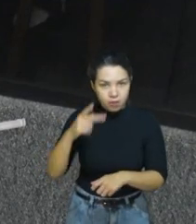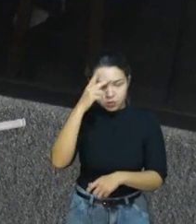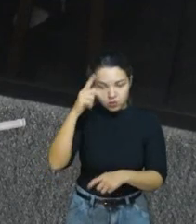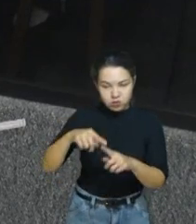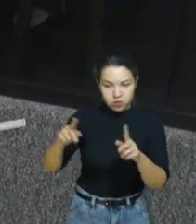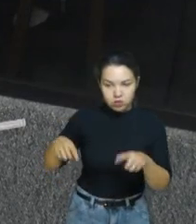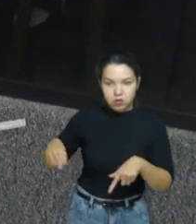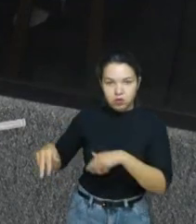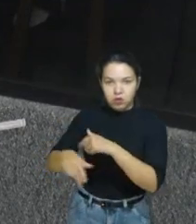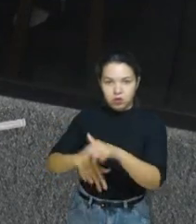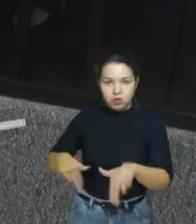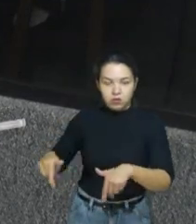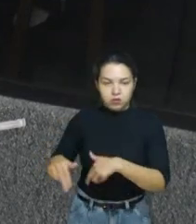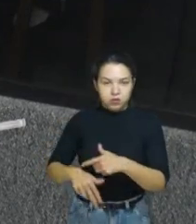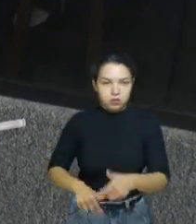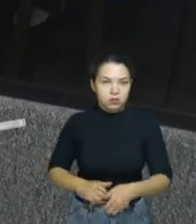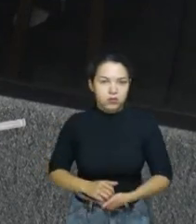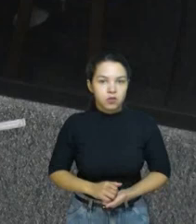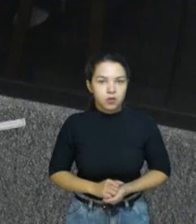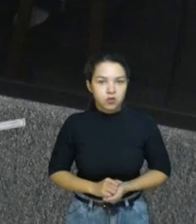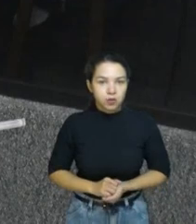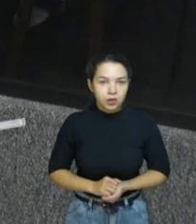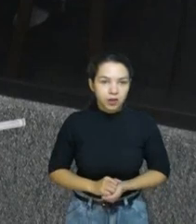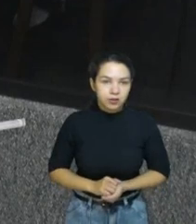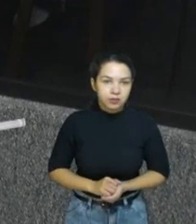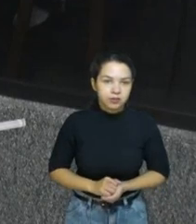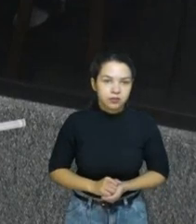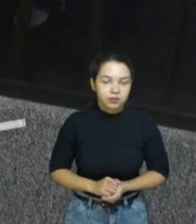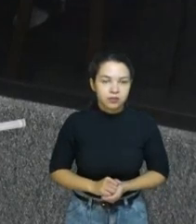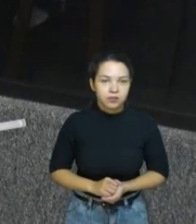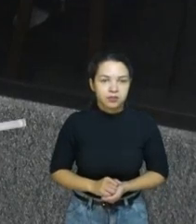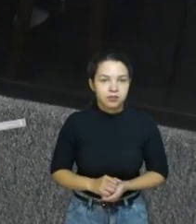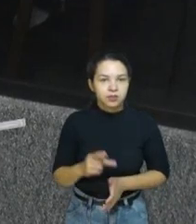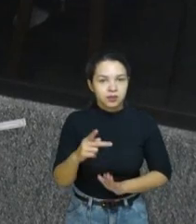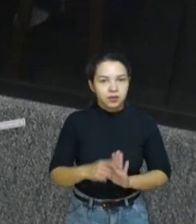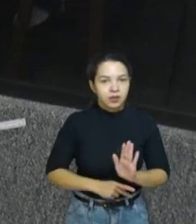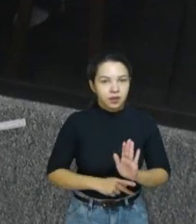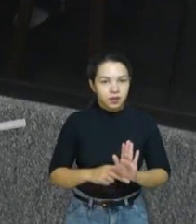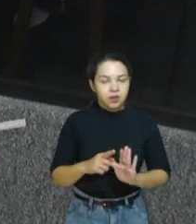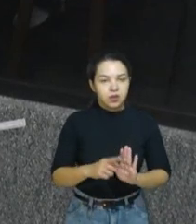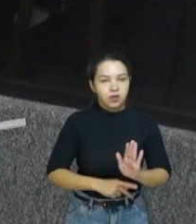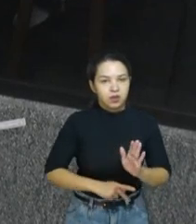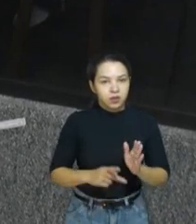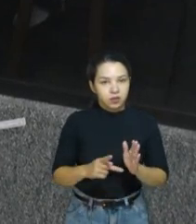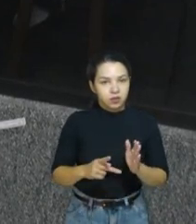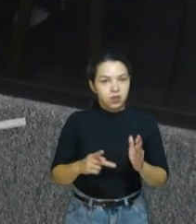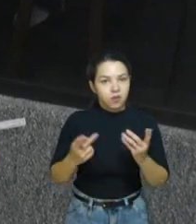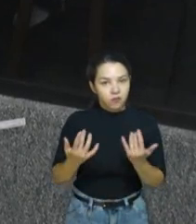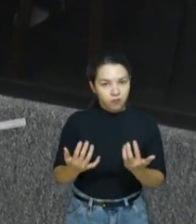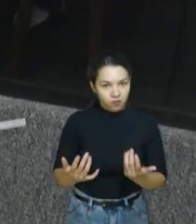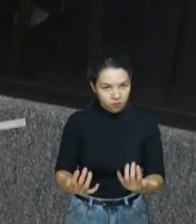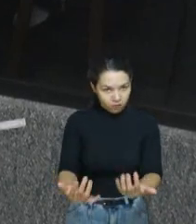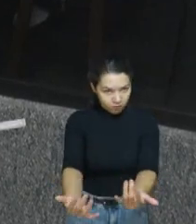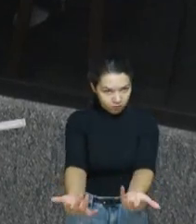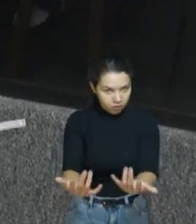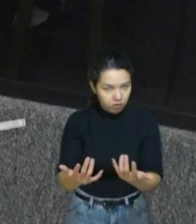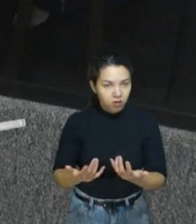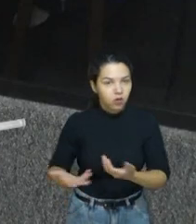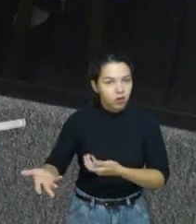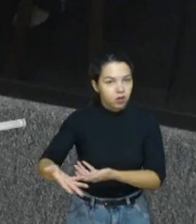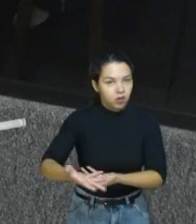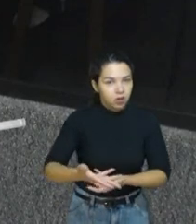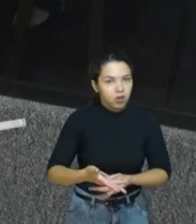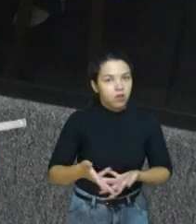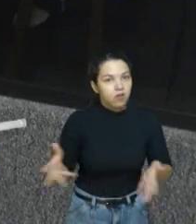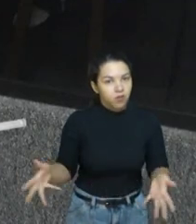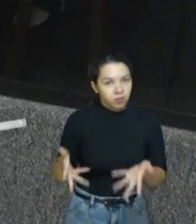entre servidores, funcionários e visitantes. O projeto Feiras Orgânicas é um projeto que tem por objetivo fomentar a